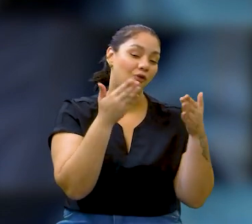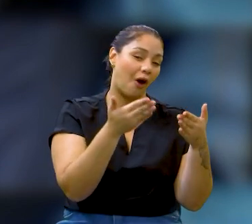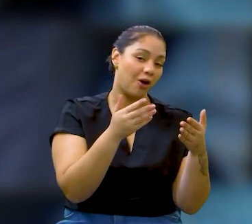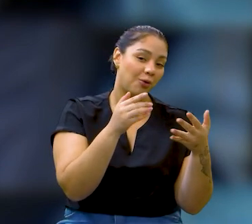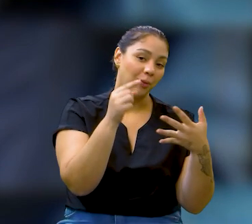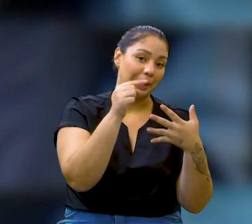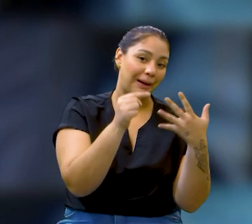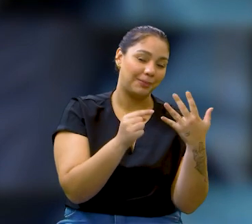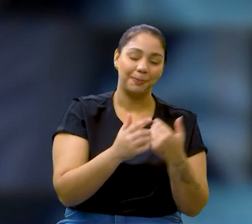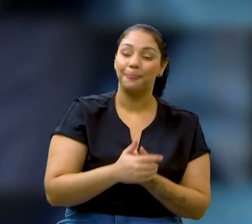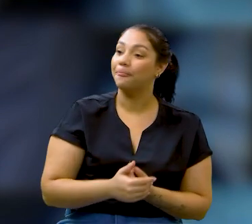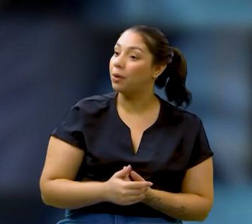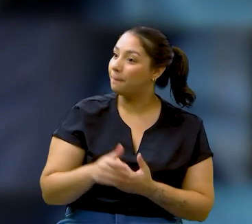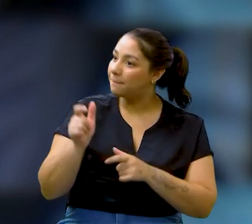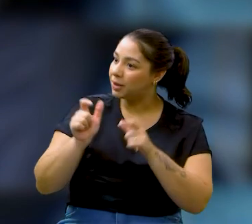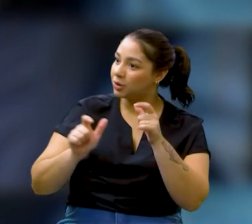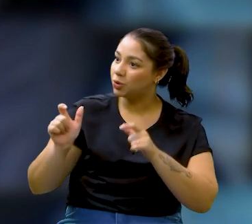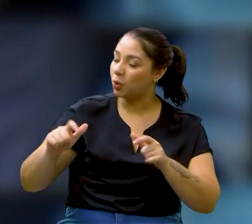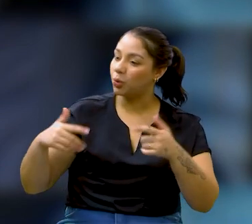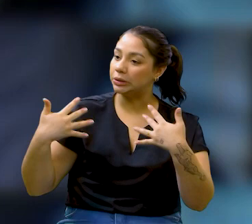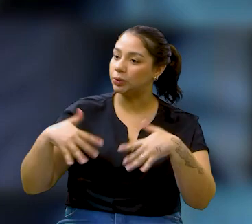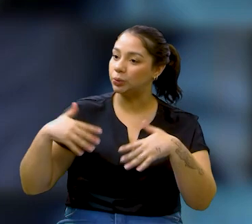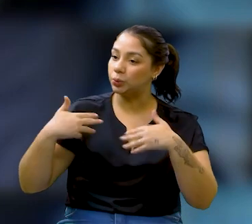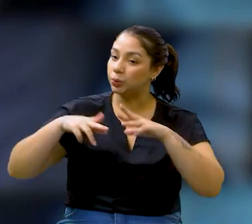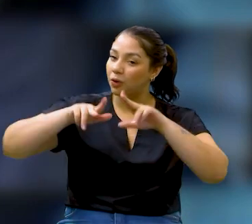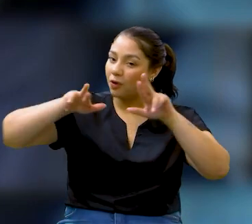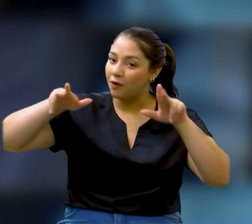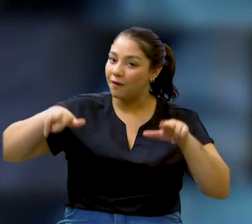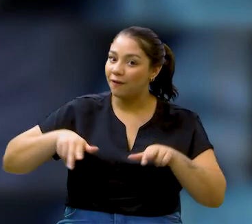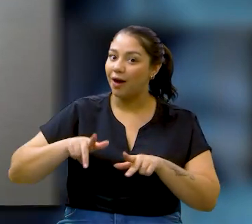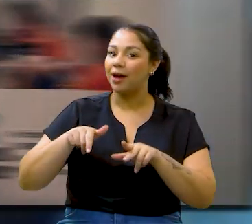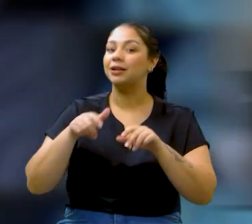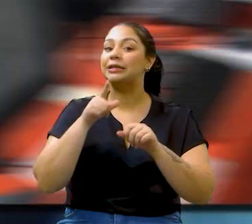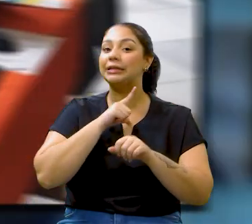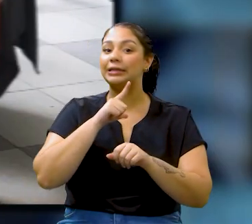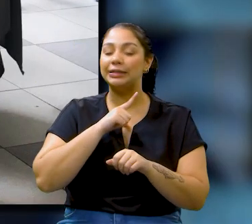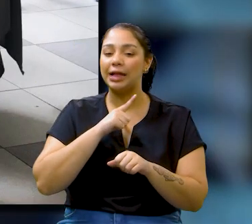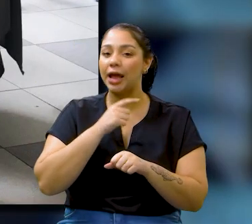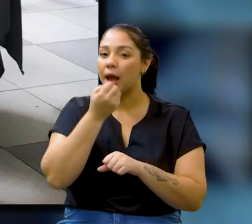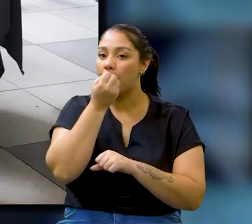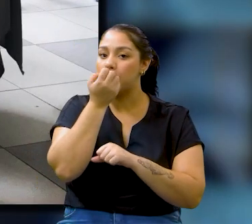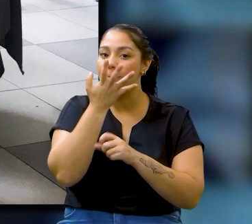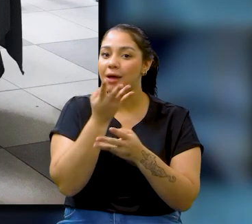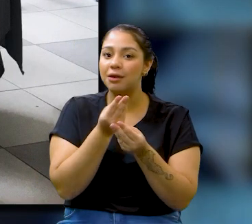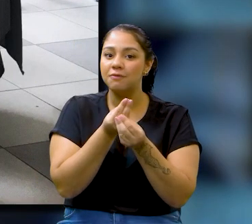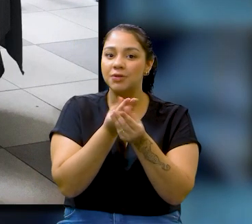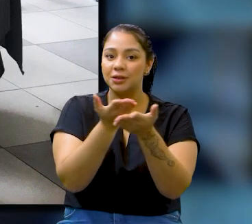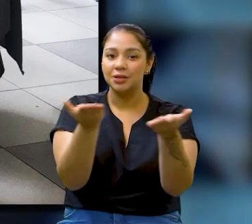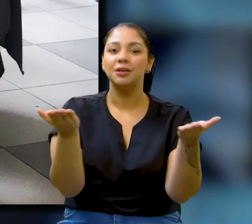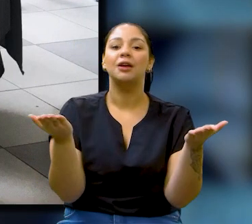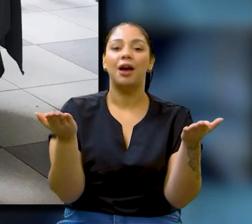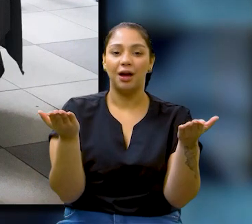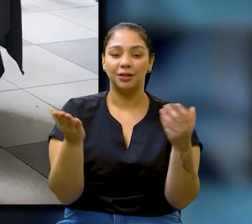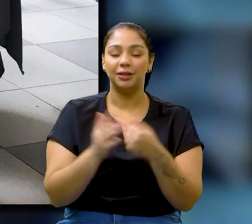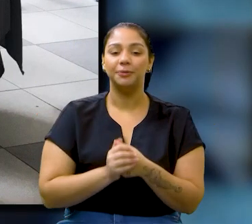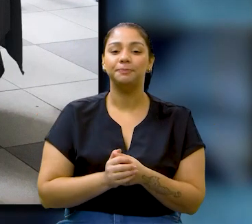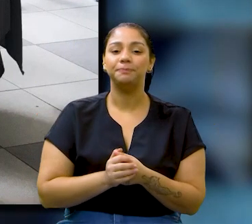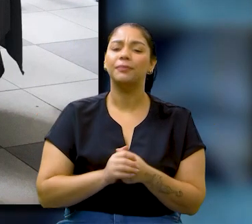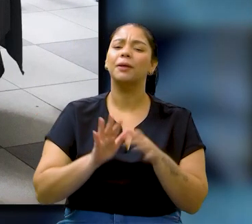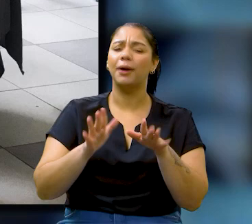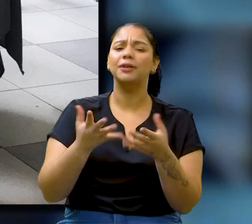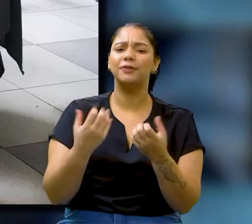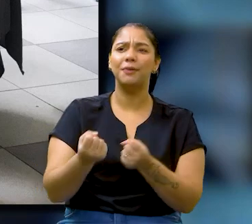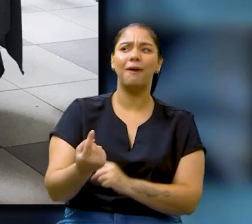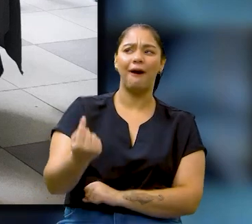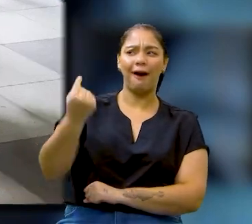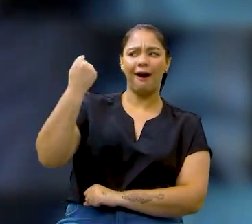Olha, tem muita gente, né, Sim. que é beneficiada pelas atividades daqui, mas vamos lá remontar lá